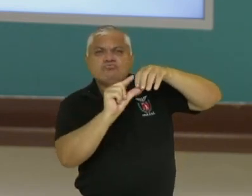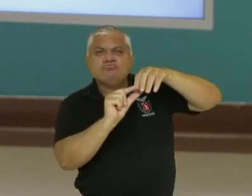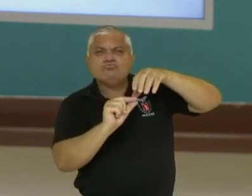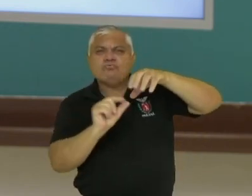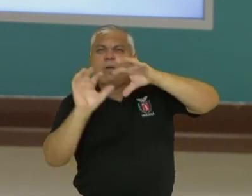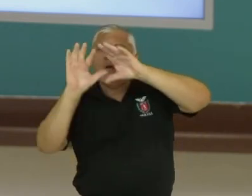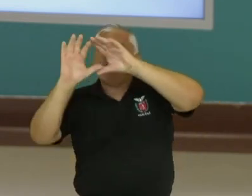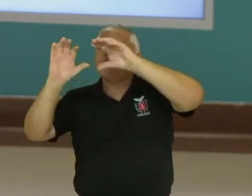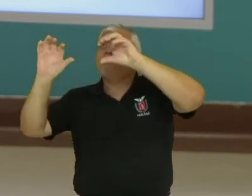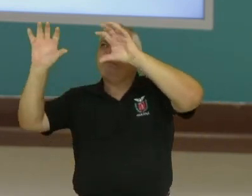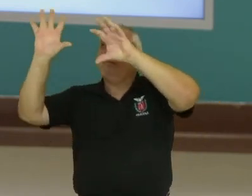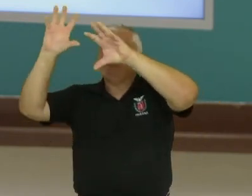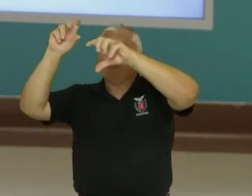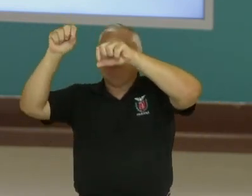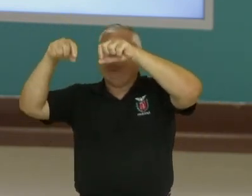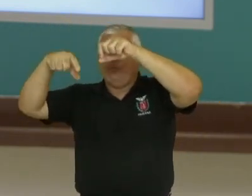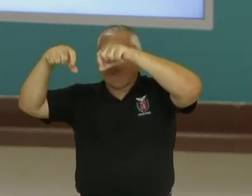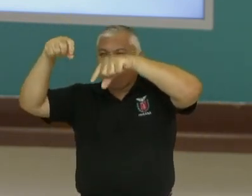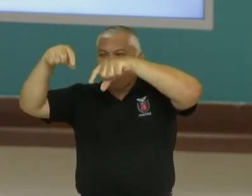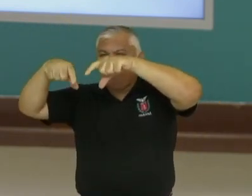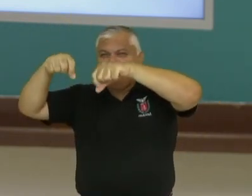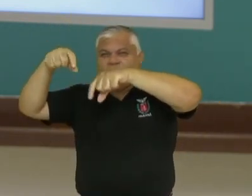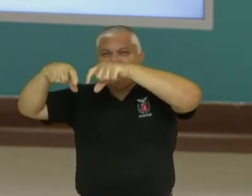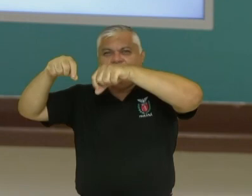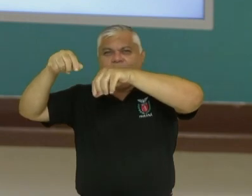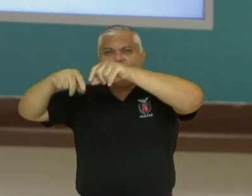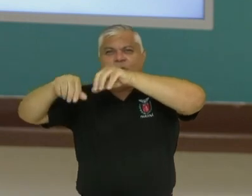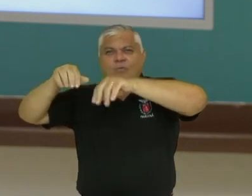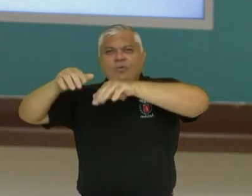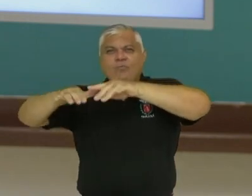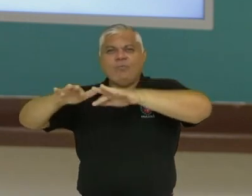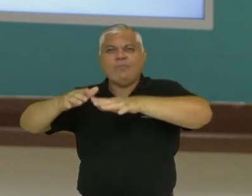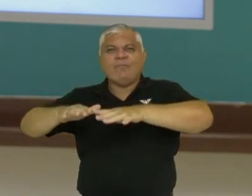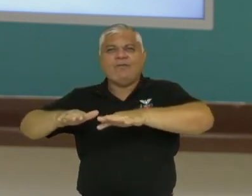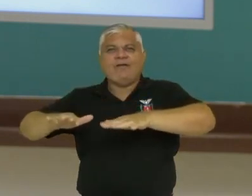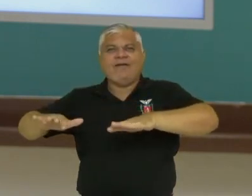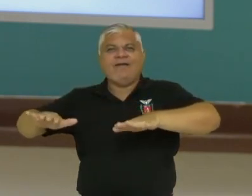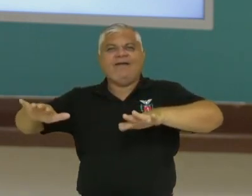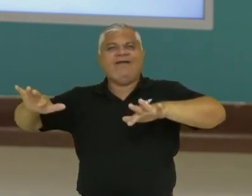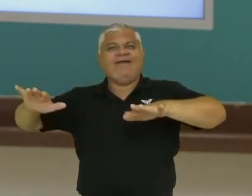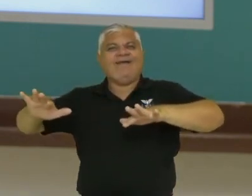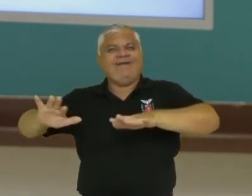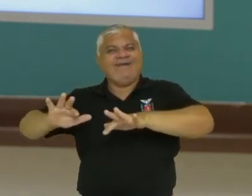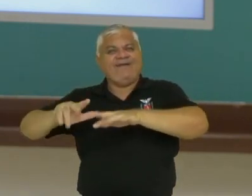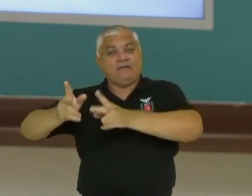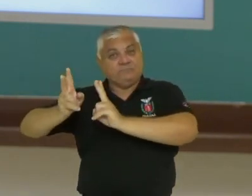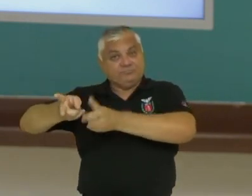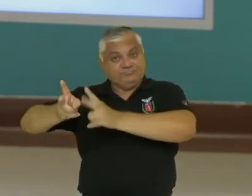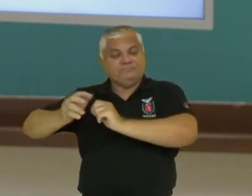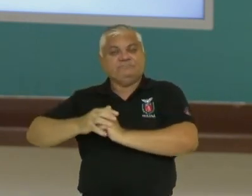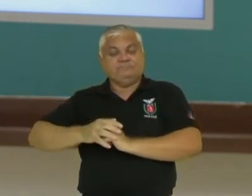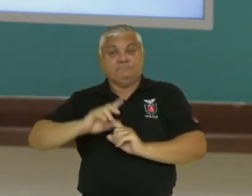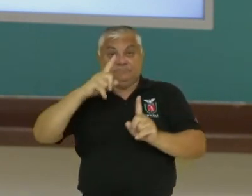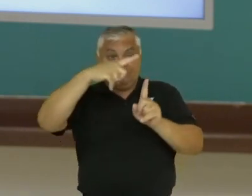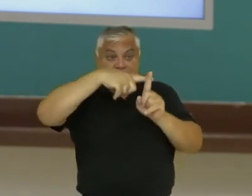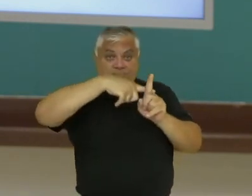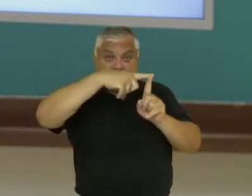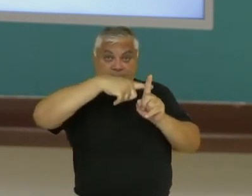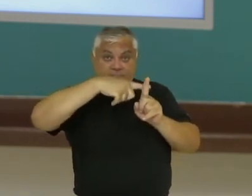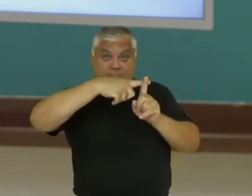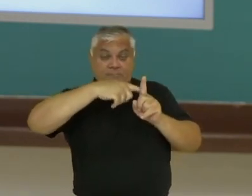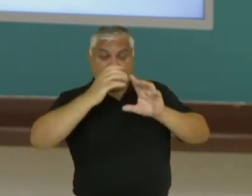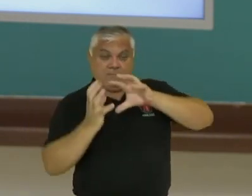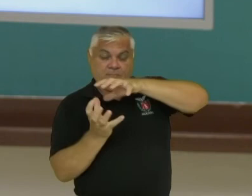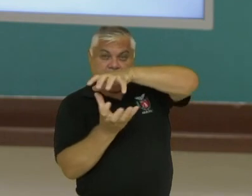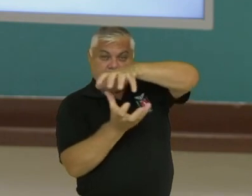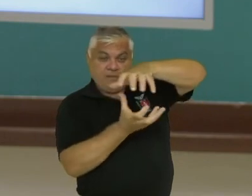passar do estado gasoso para o estado líquido e permanecer. Então, a temperatura do planeta com a formação